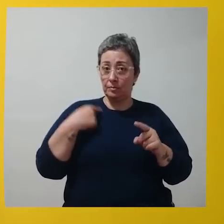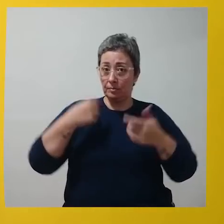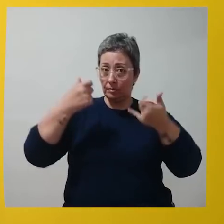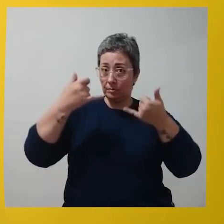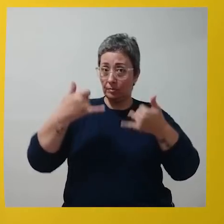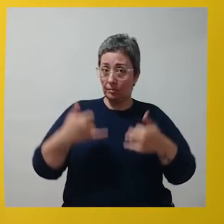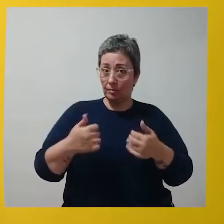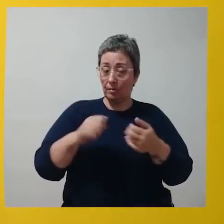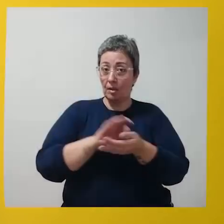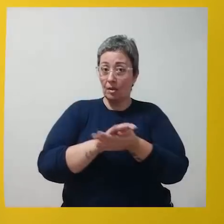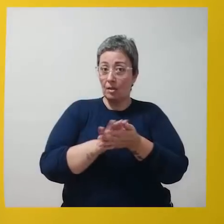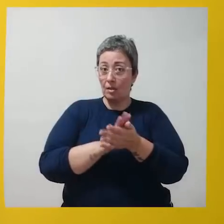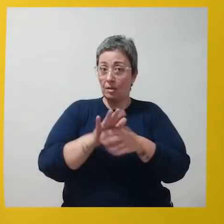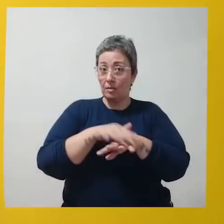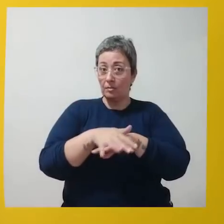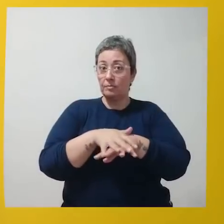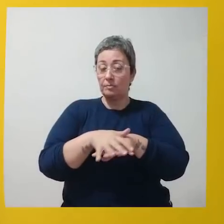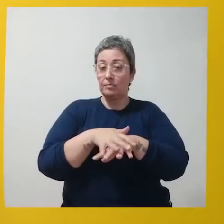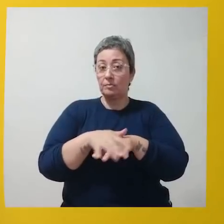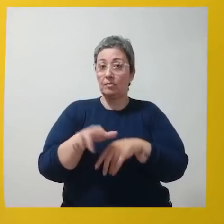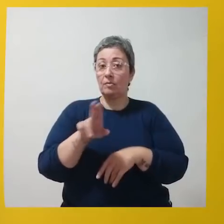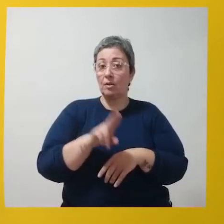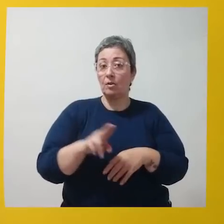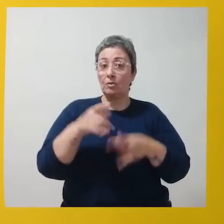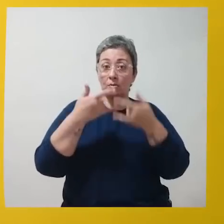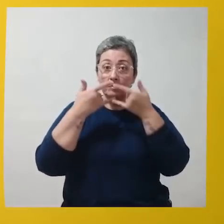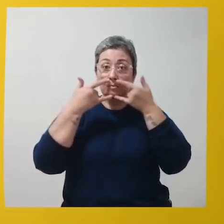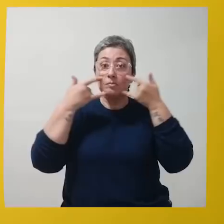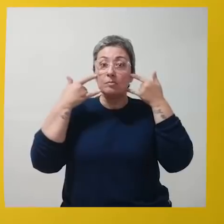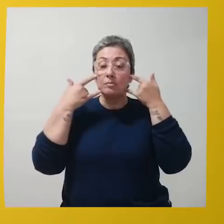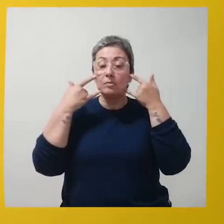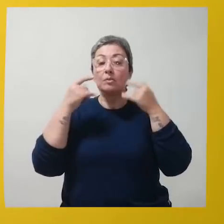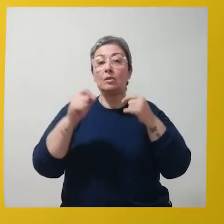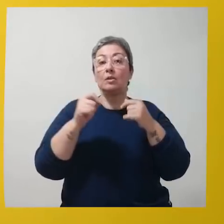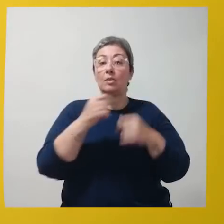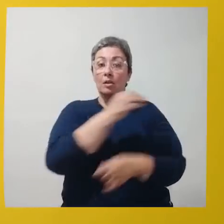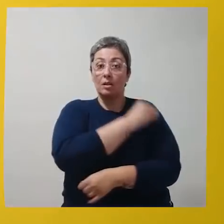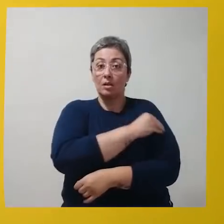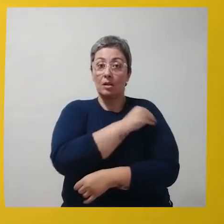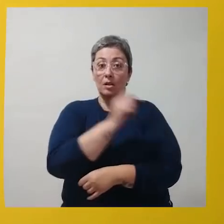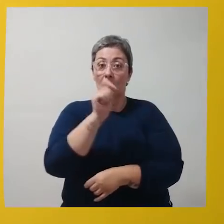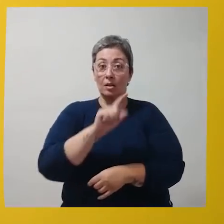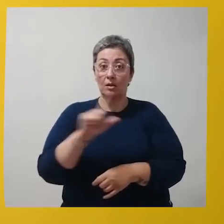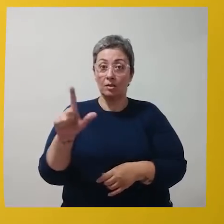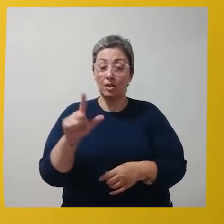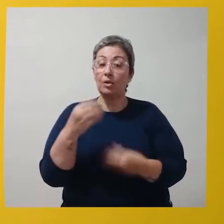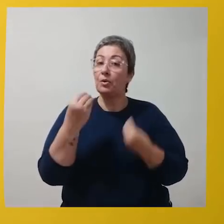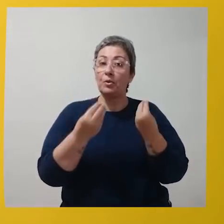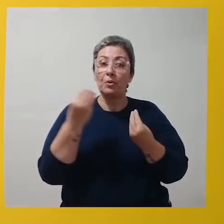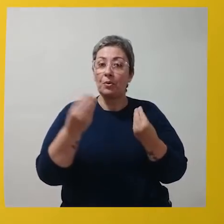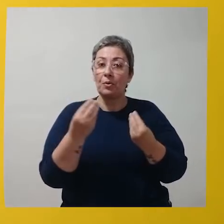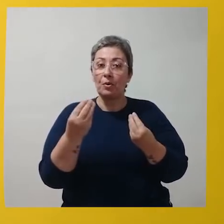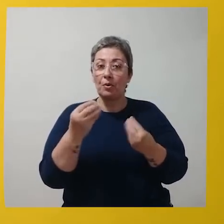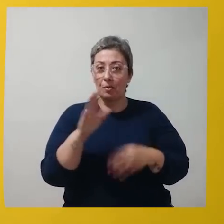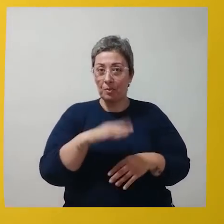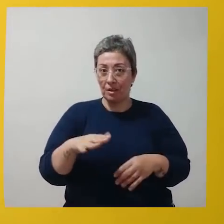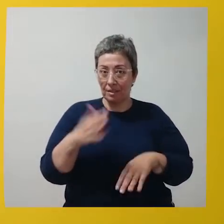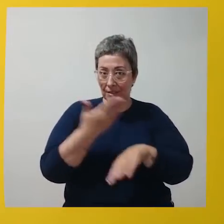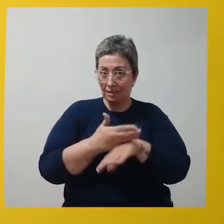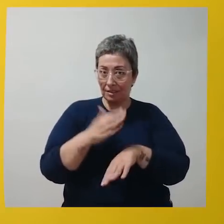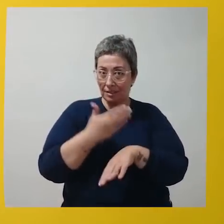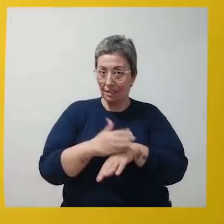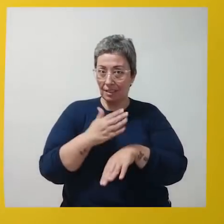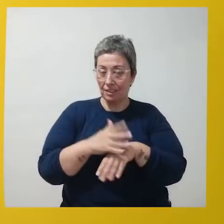respeito da lavagem das mãos, da utilização da máscara, do álcool gel. E aí, as crianças já estão treinando